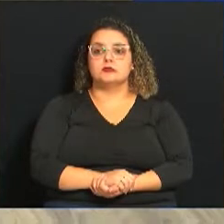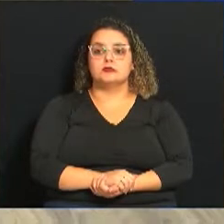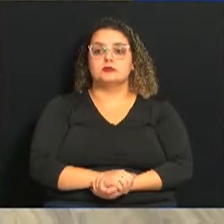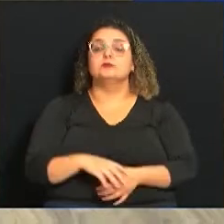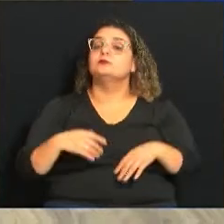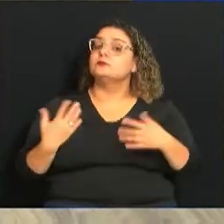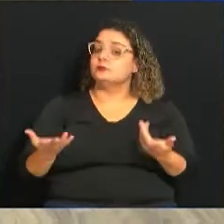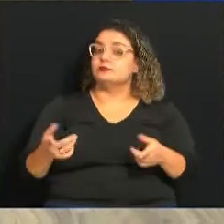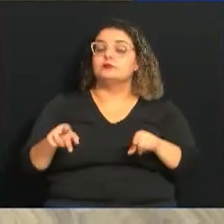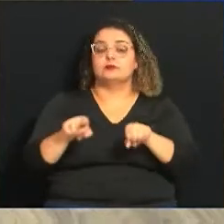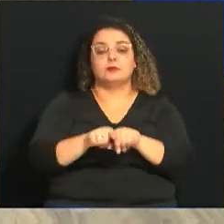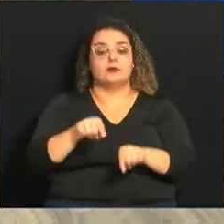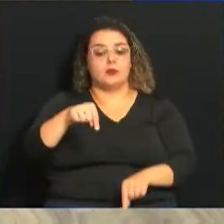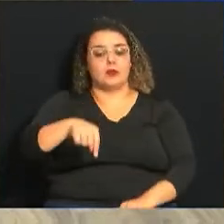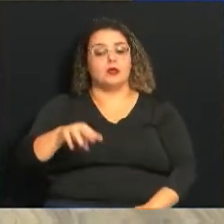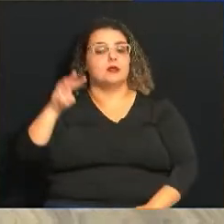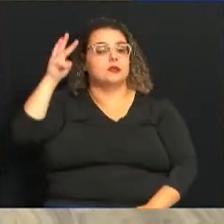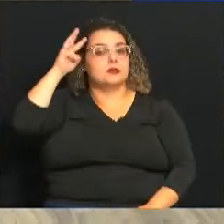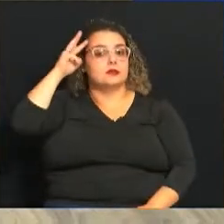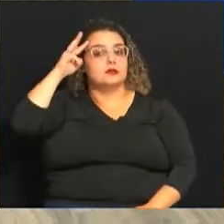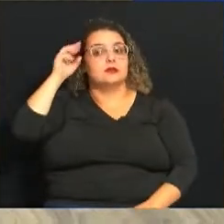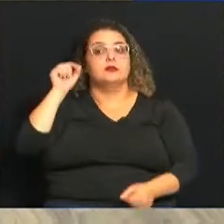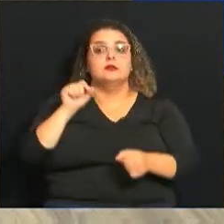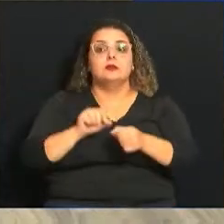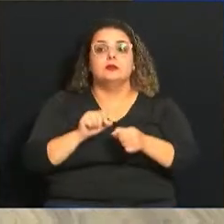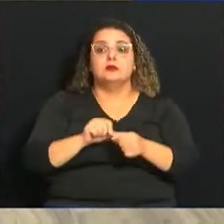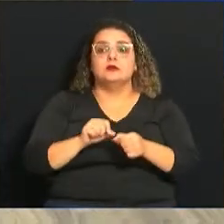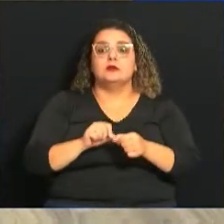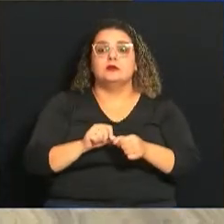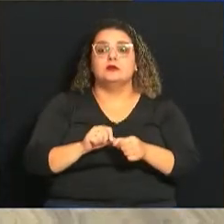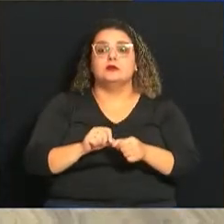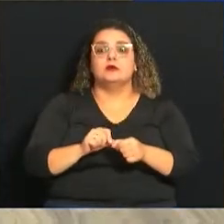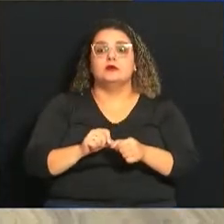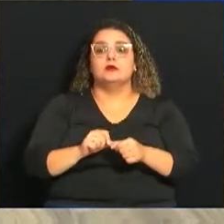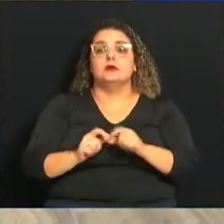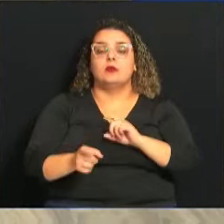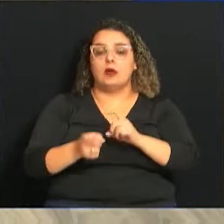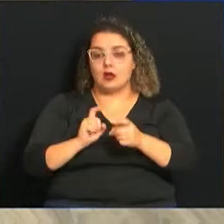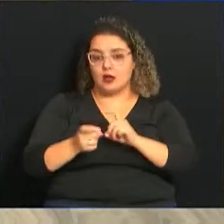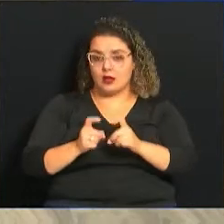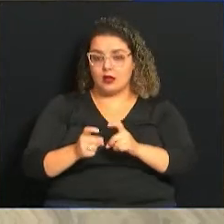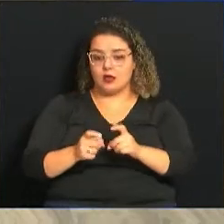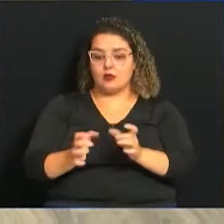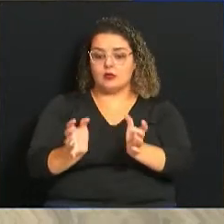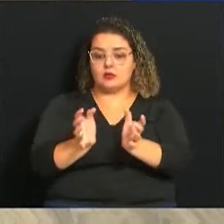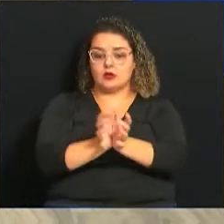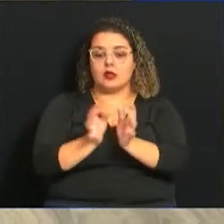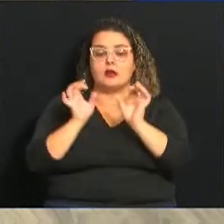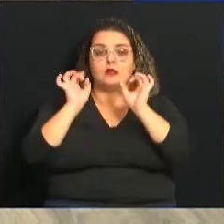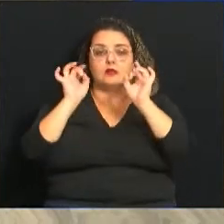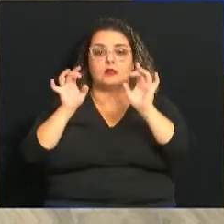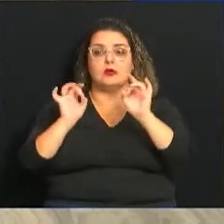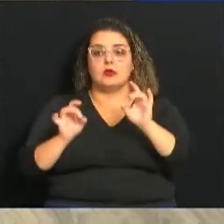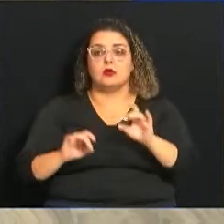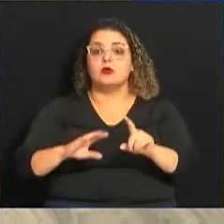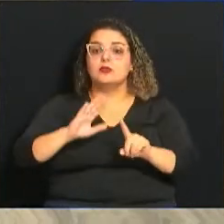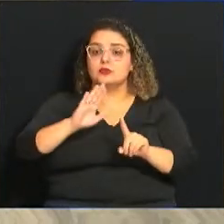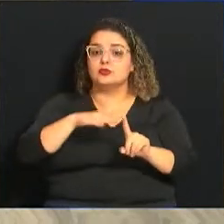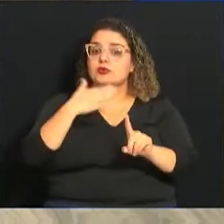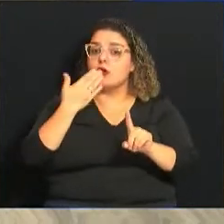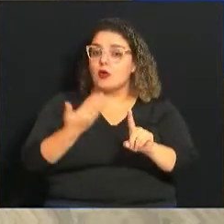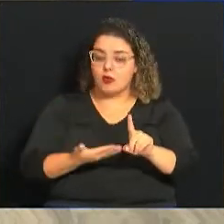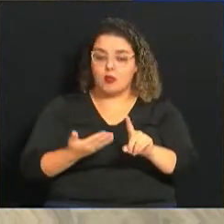Também nesta terça-feira foi realizada a reunião da Comissão Especial de Honraria, que